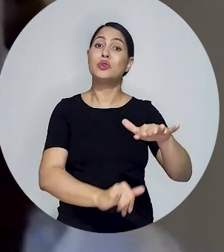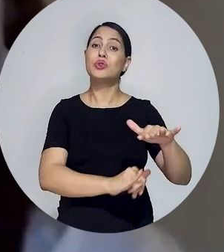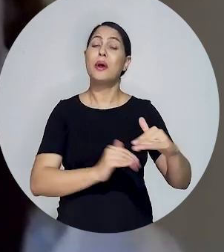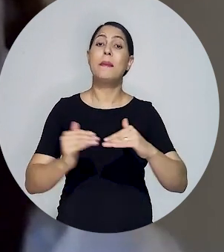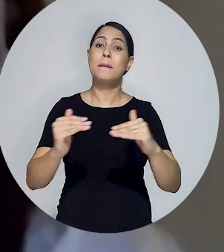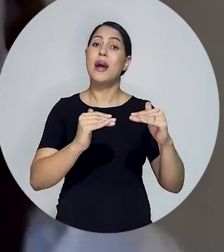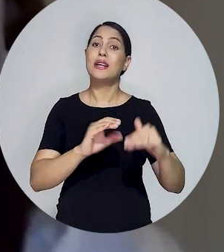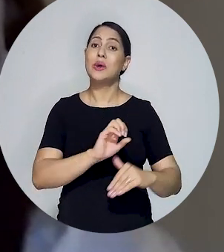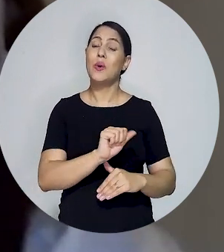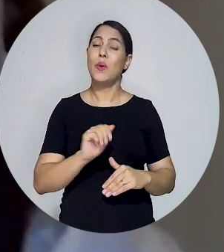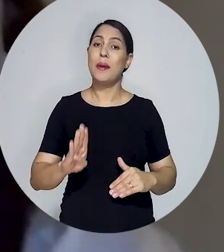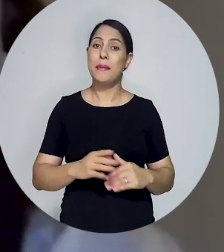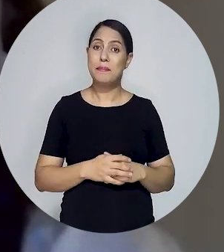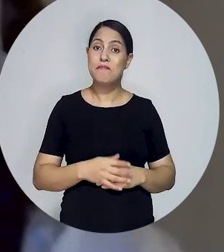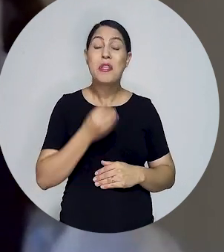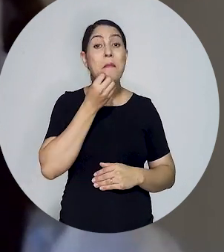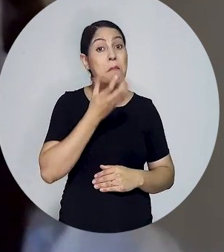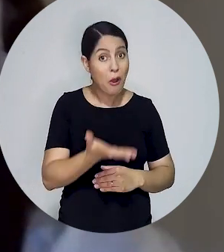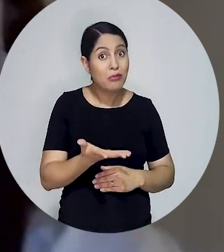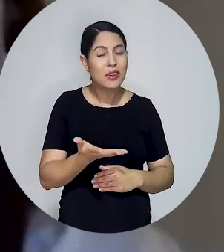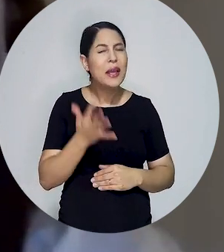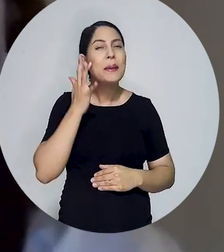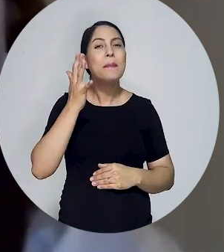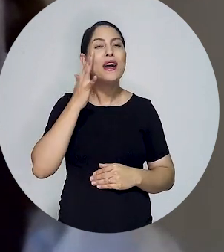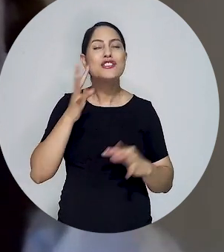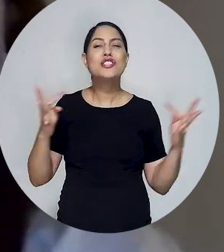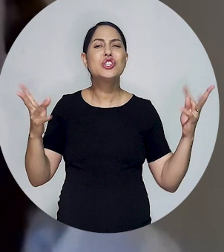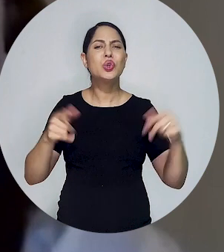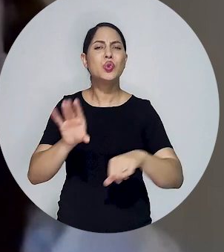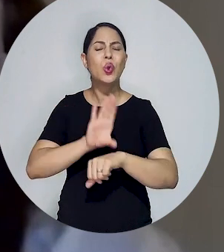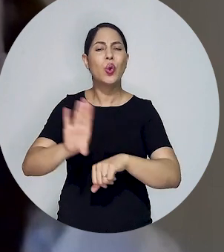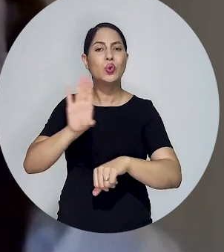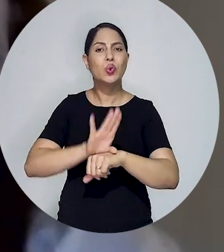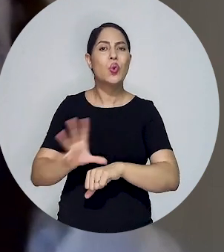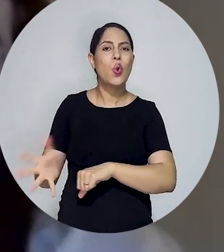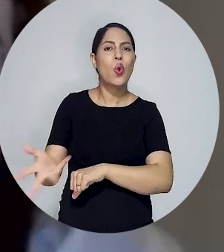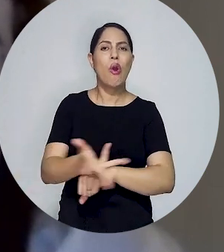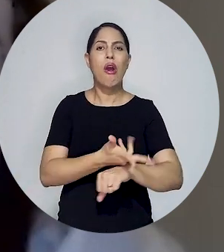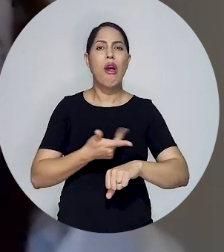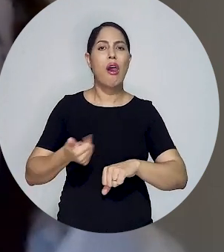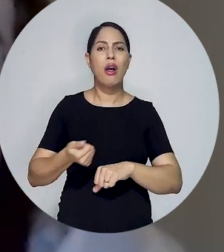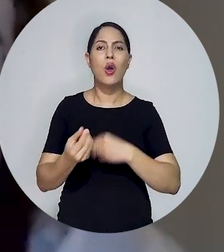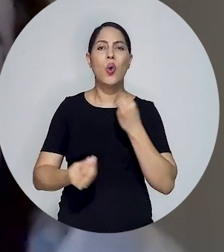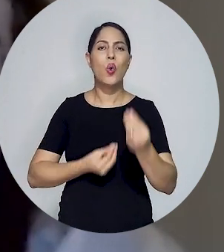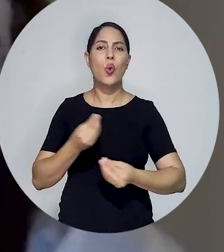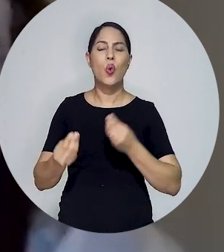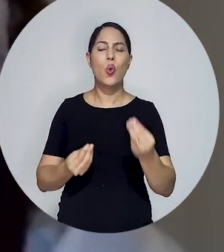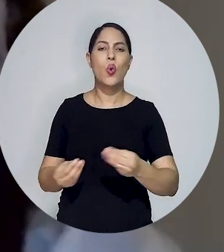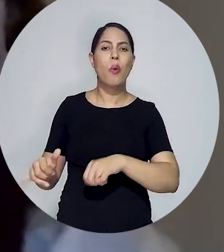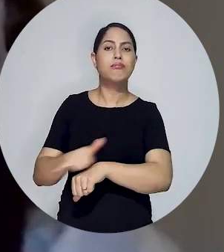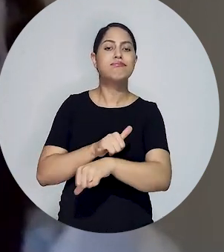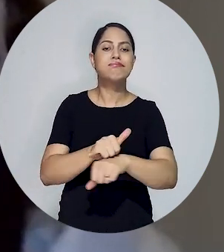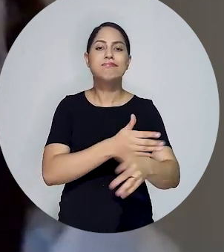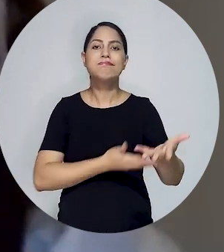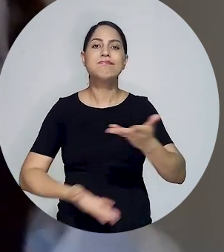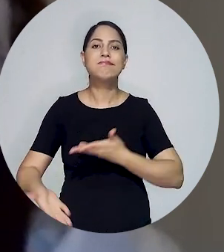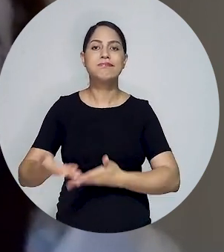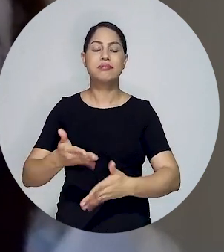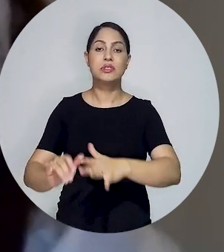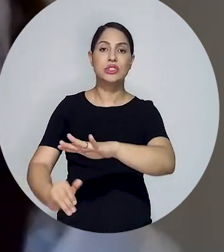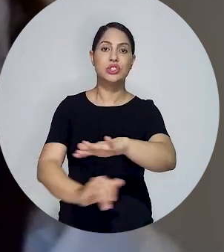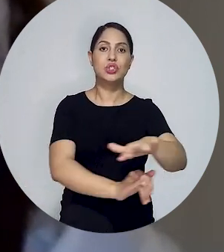bom que que bom seria, né, que todos os cursos tivessem também essa forma de articular e